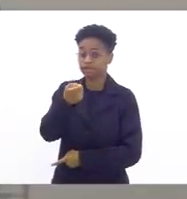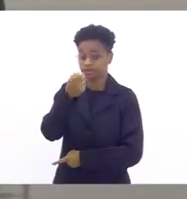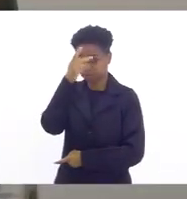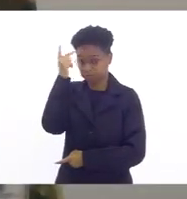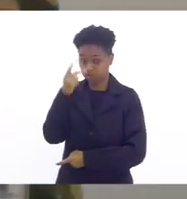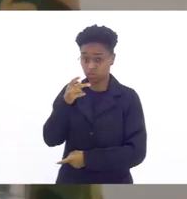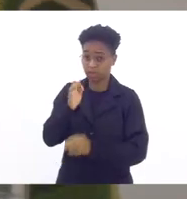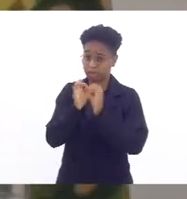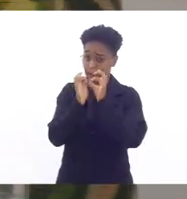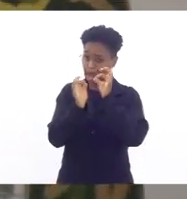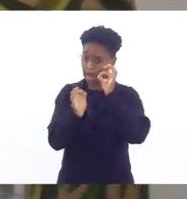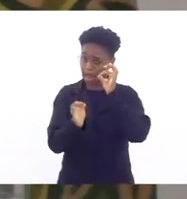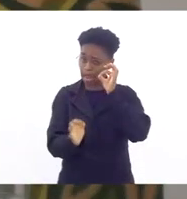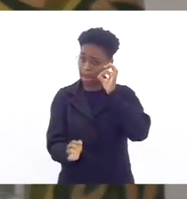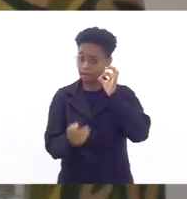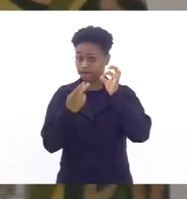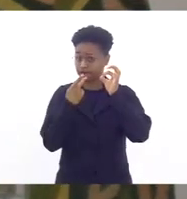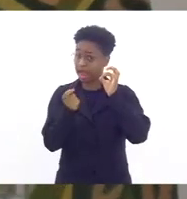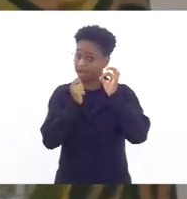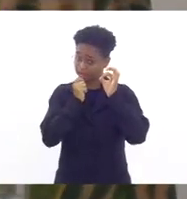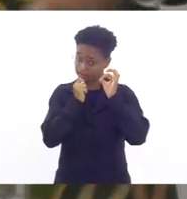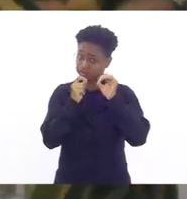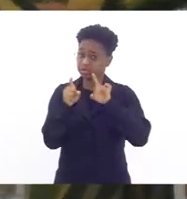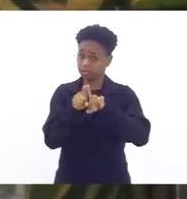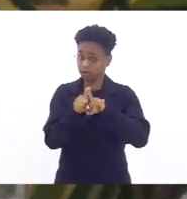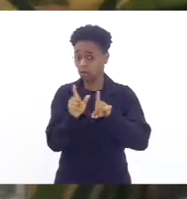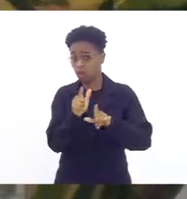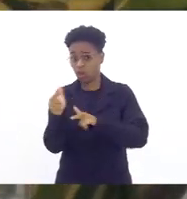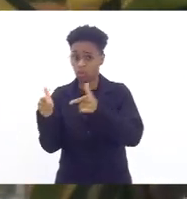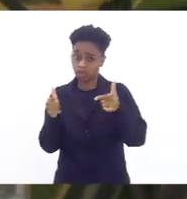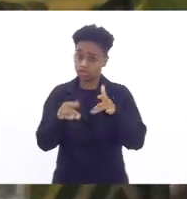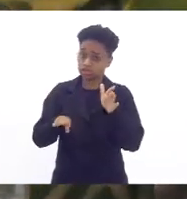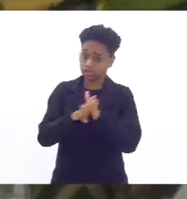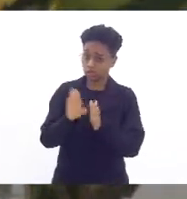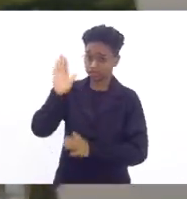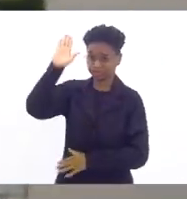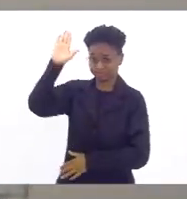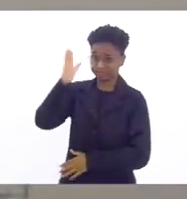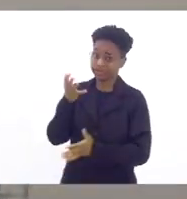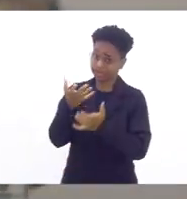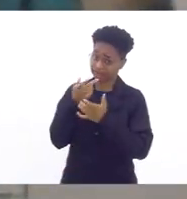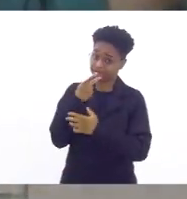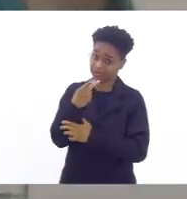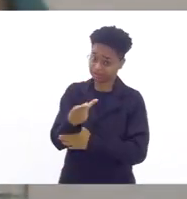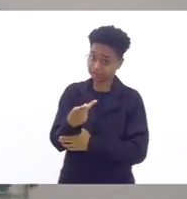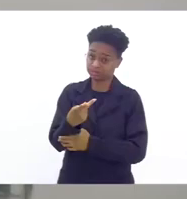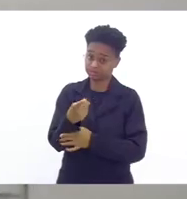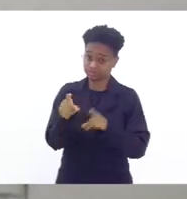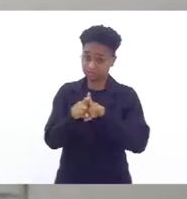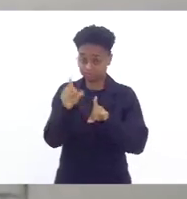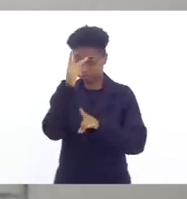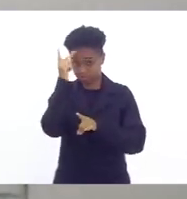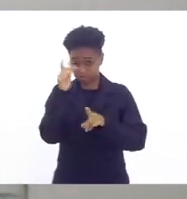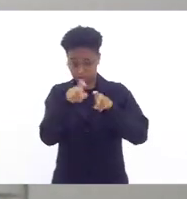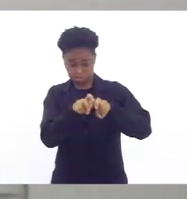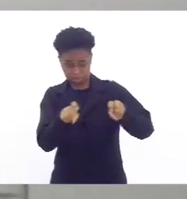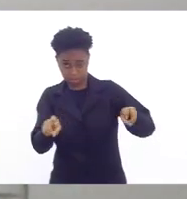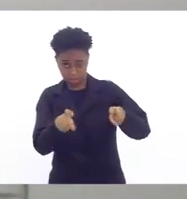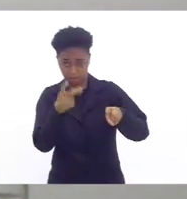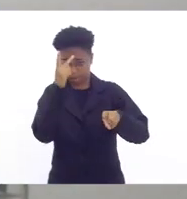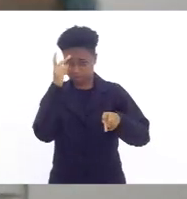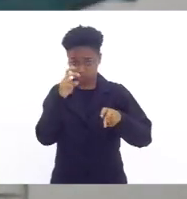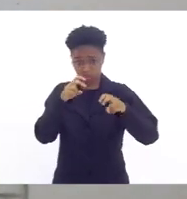que falar que além de algumas que não estão nessa lista que chegarem vão falar acho que estão aqui na frente